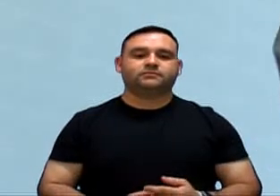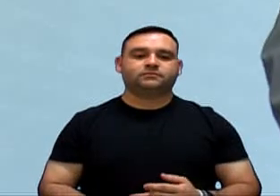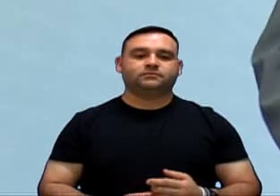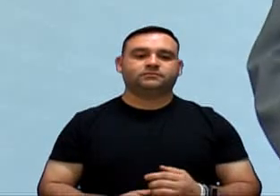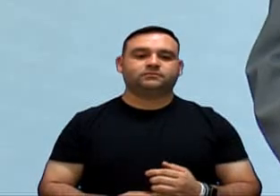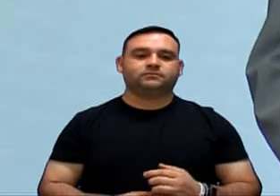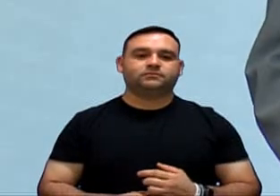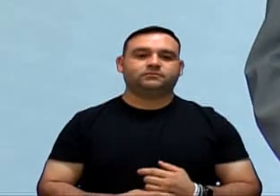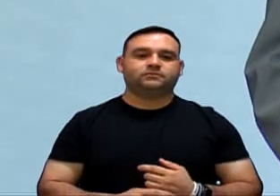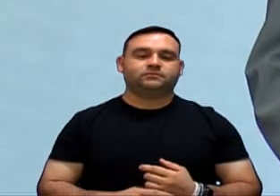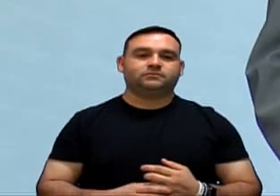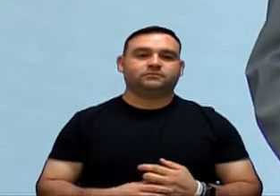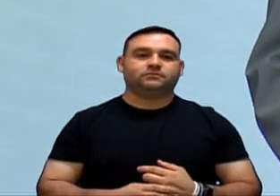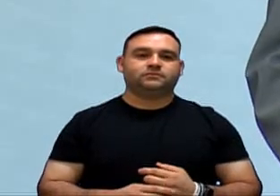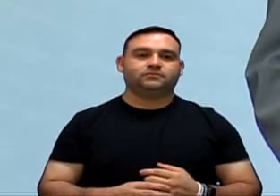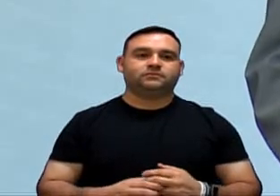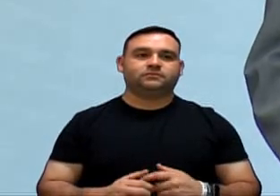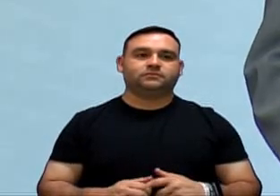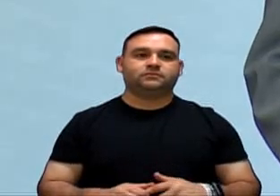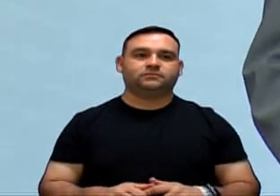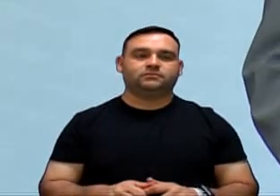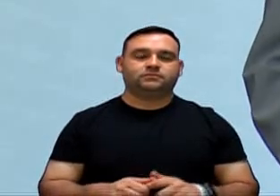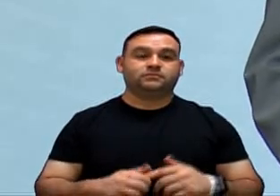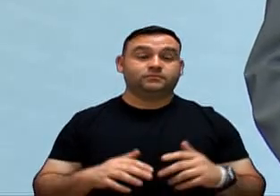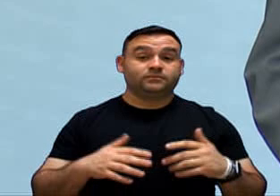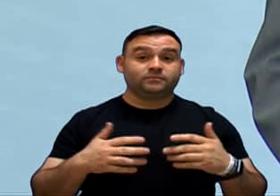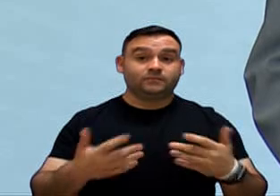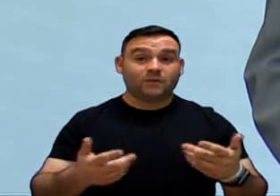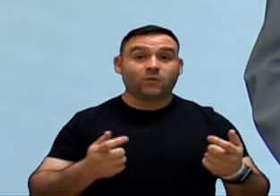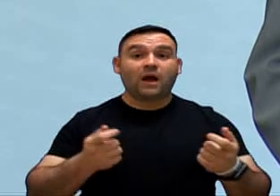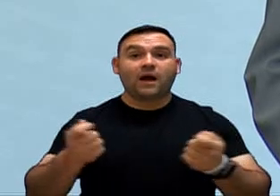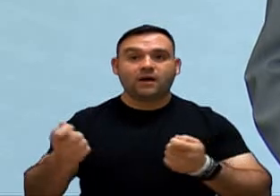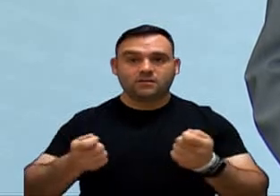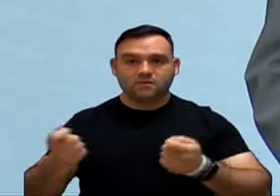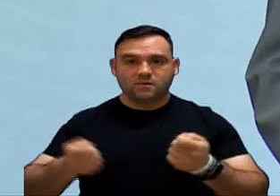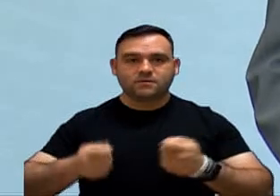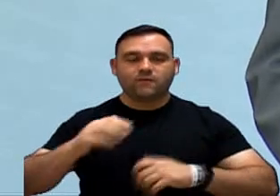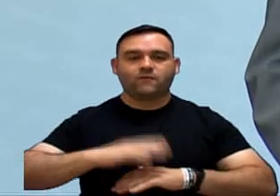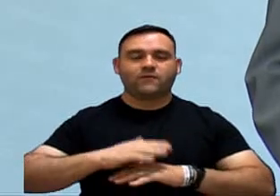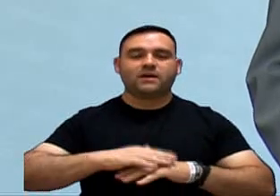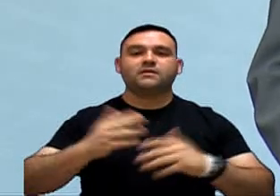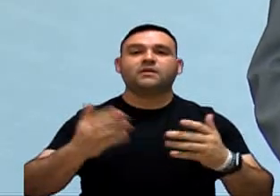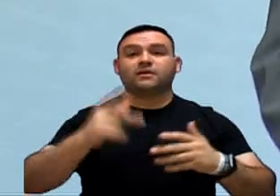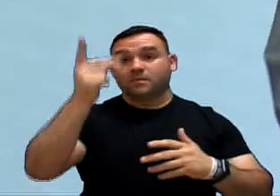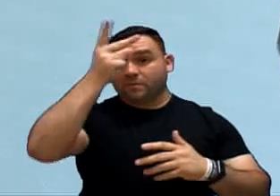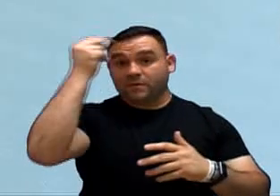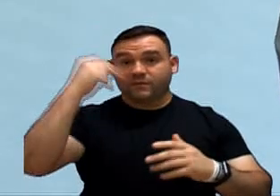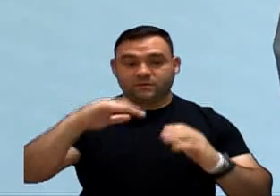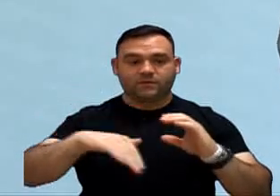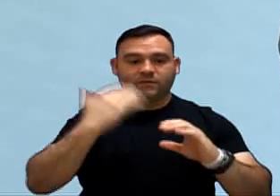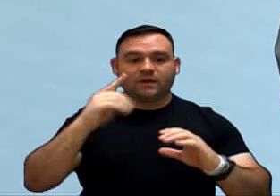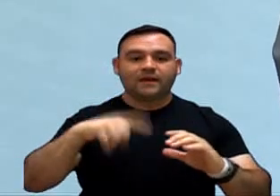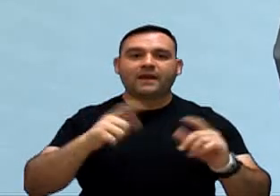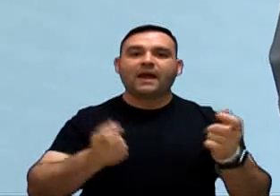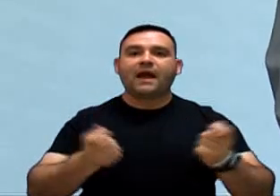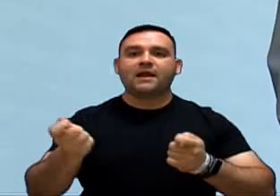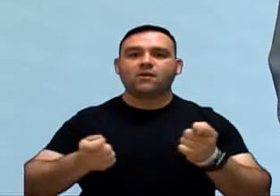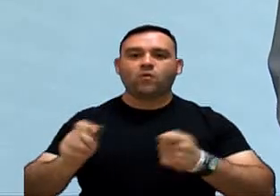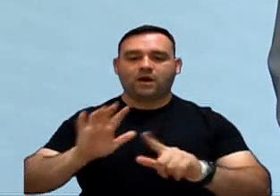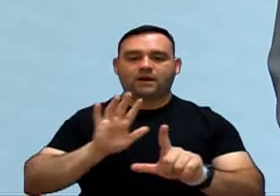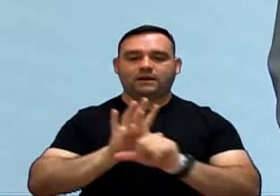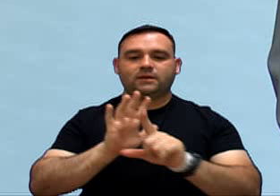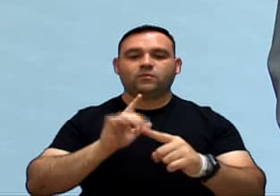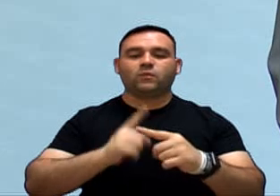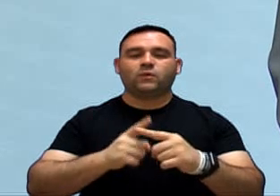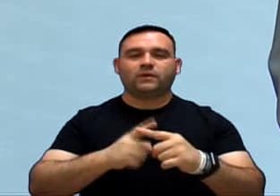E daí, senhor presidente, então a adequação que está sendo feita, que foi enviado pelo Executivo, é adequar essa lei, porque,